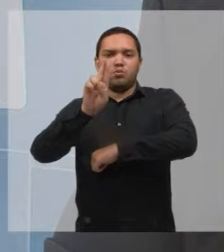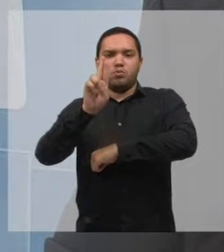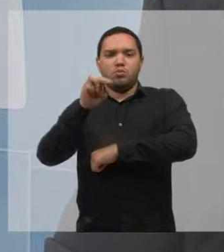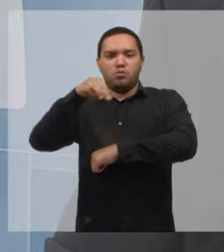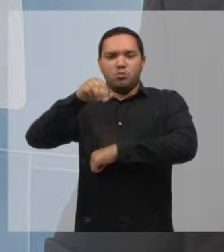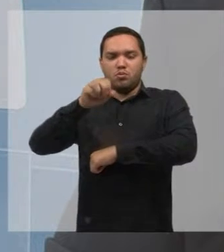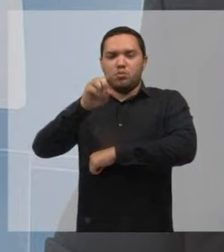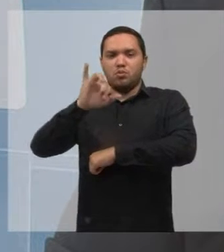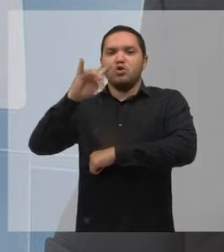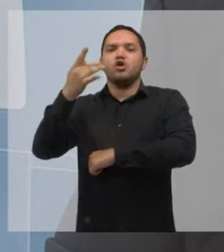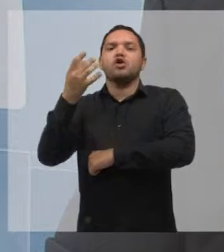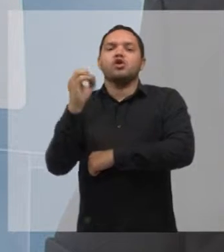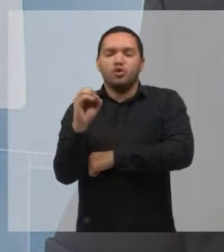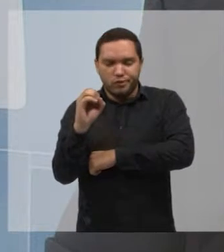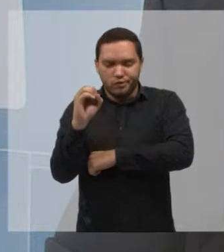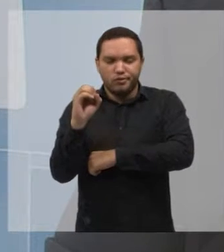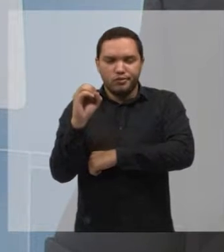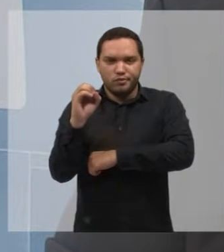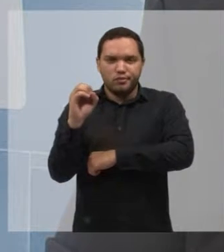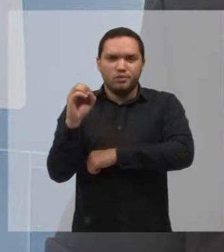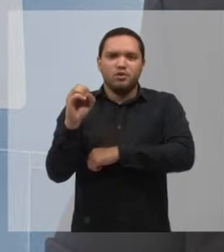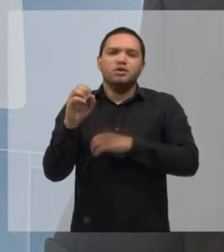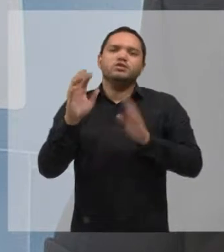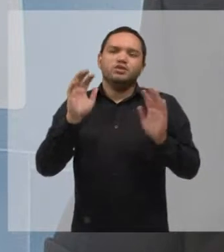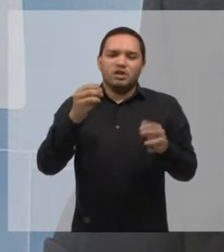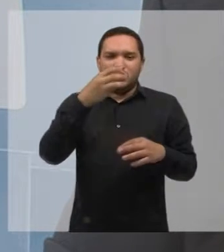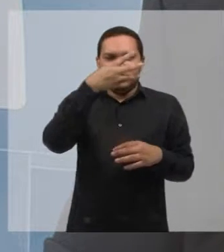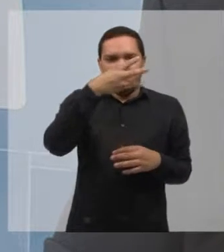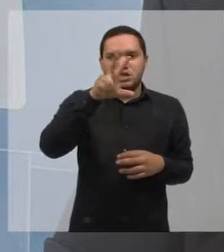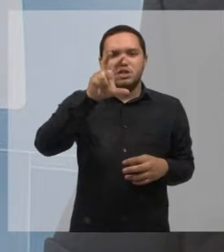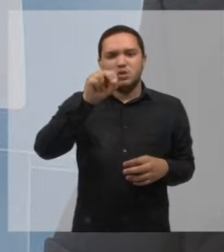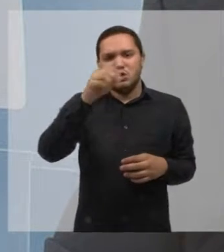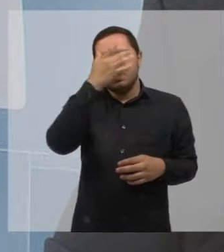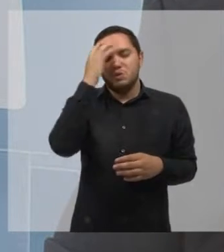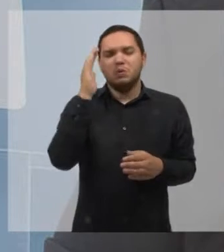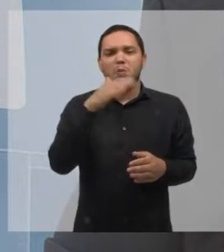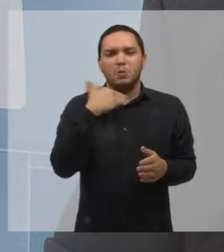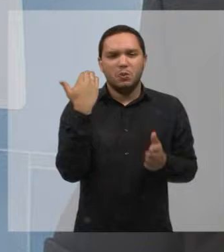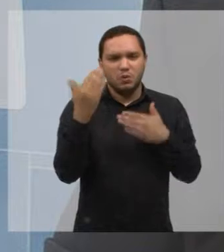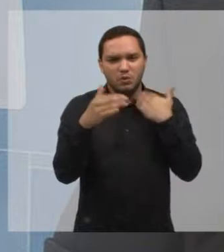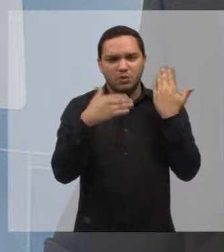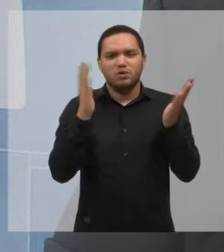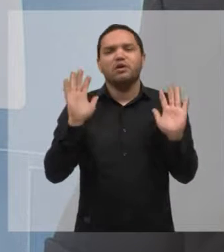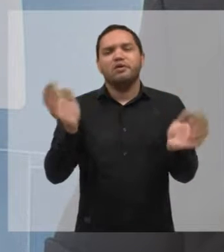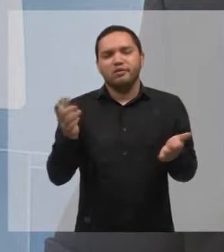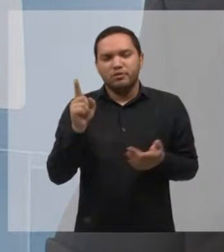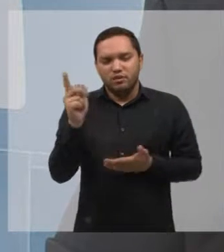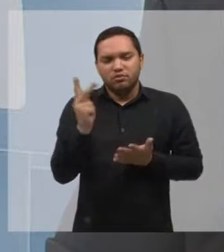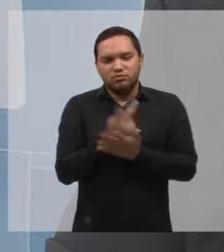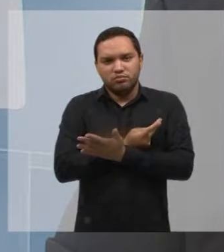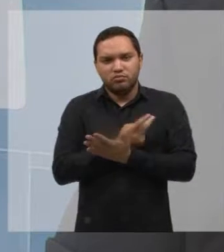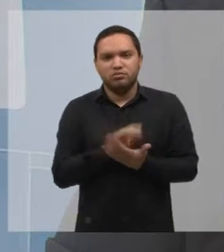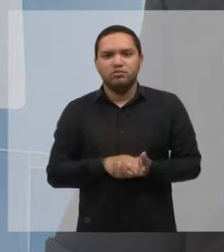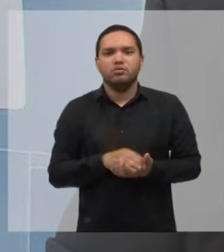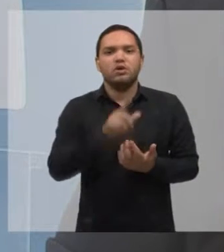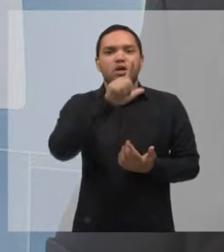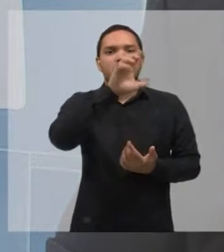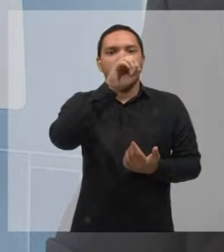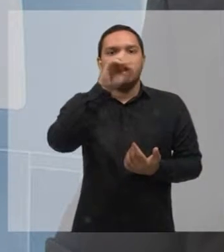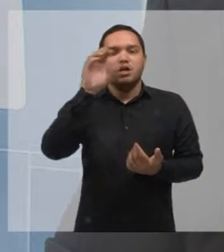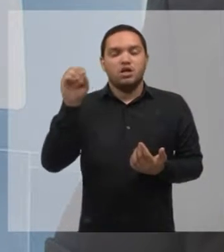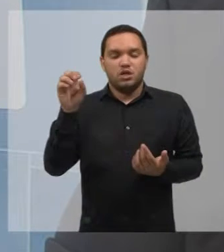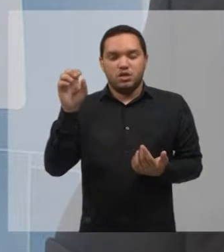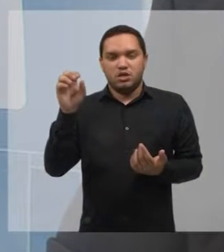Basicamente, a gente já pode dizer que são 350 mortos, existem mais de 100 corpos que já